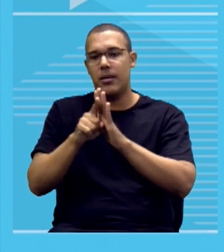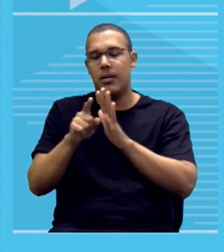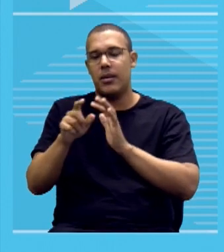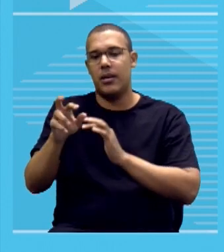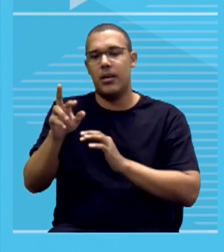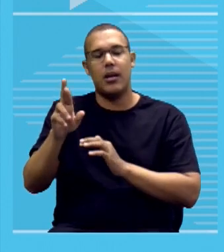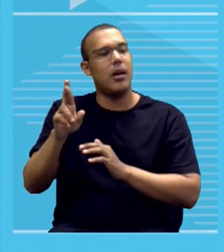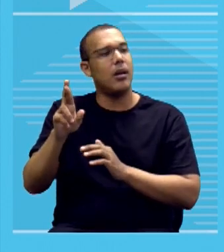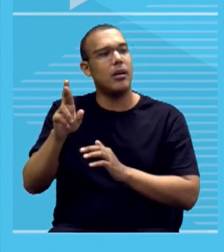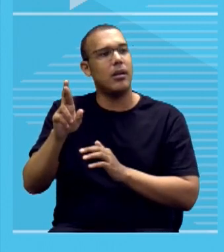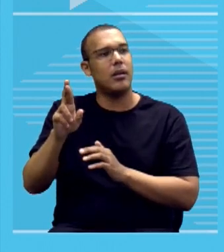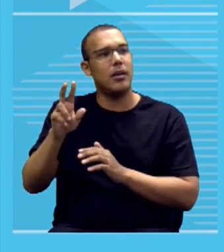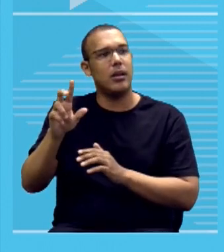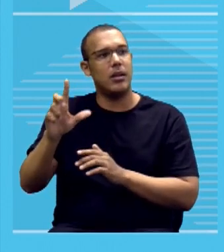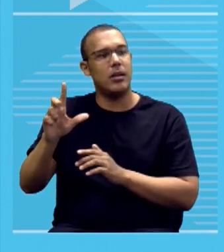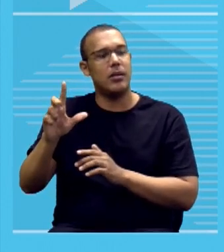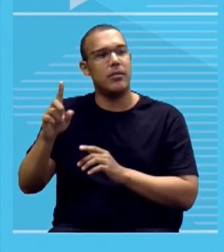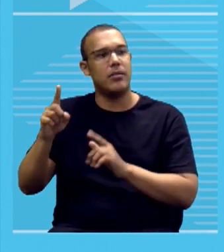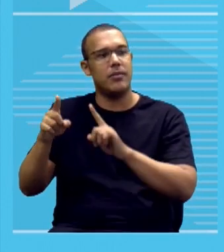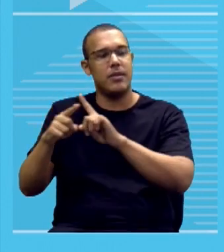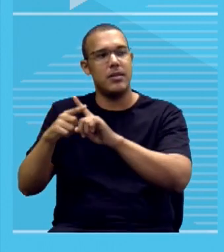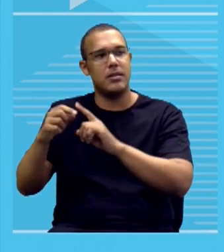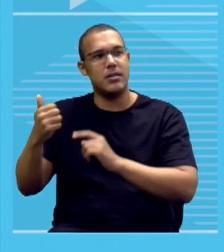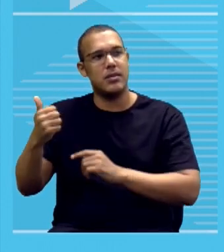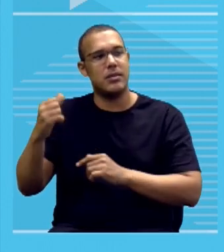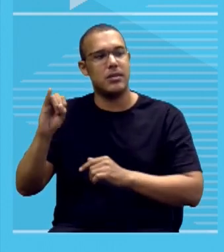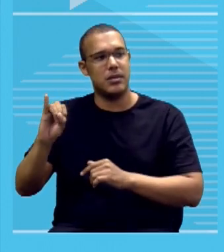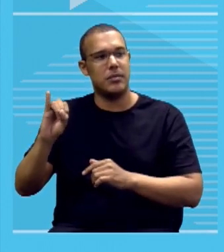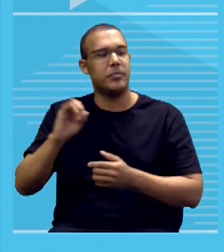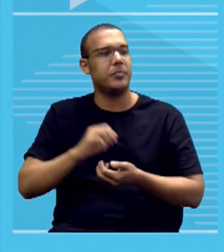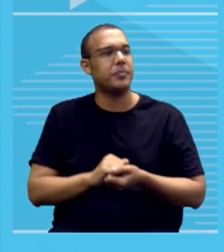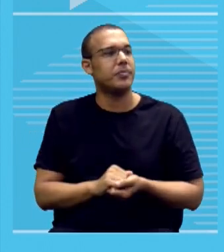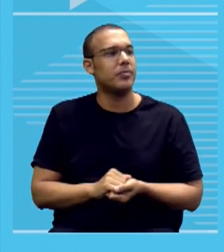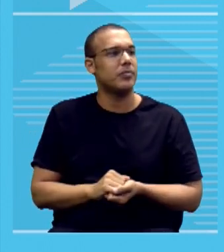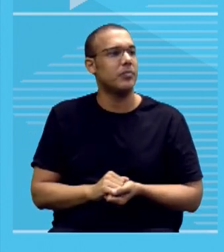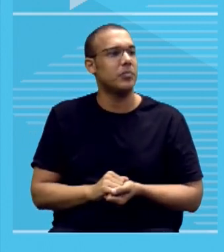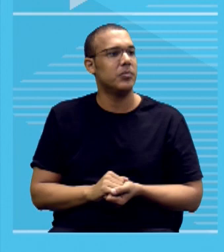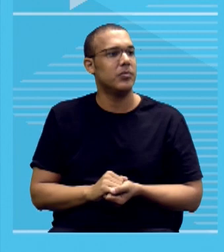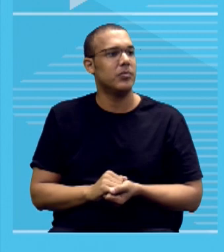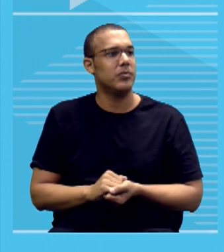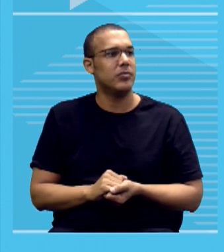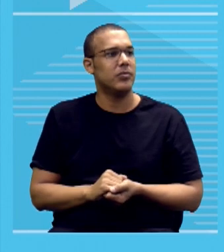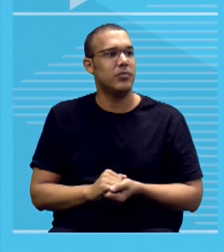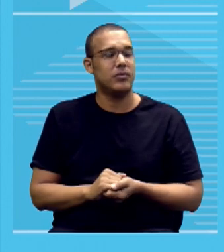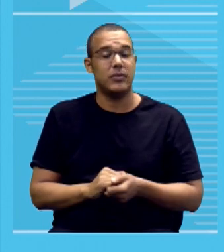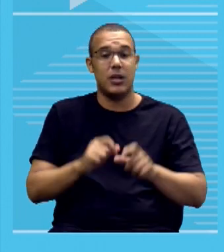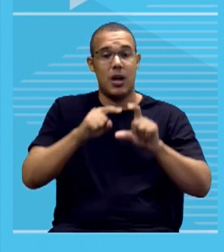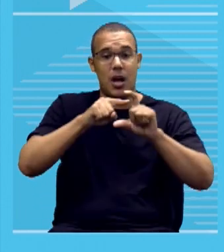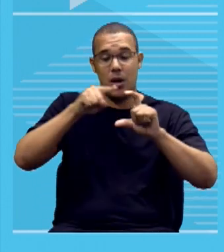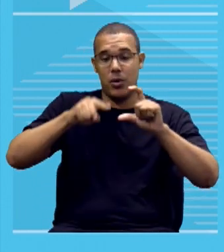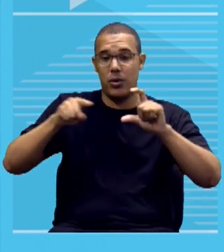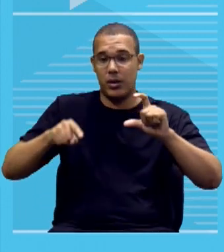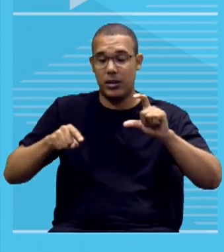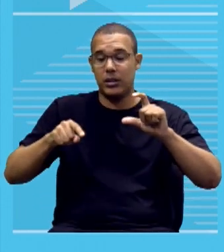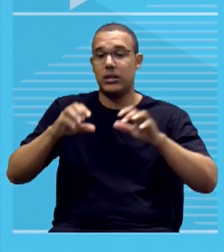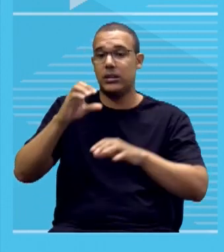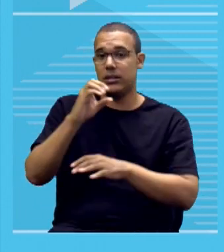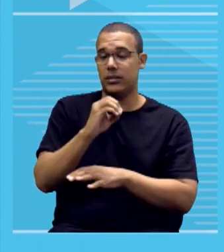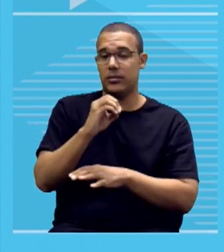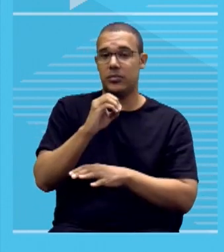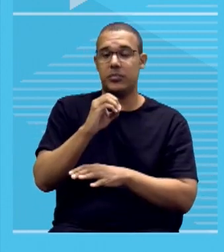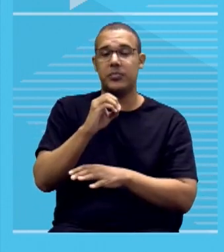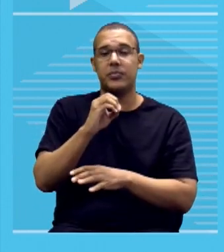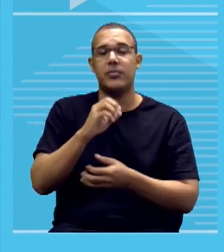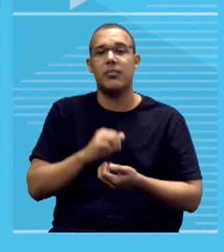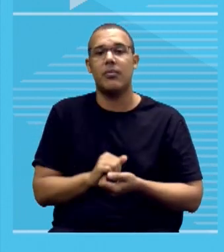vezes I. Tá bom? Então, o que foi que aconteceu? A minha corrente zerou. A minha corrente deu